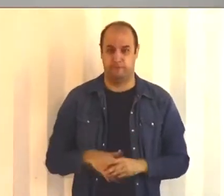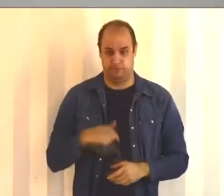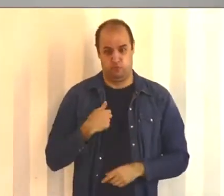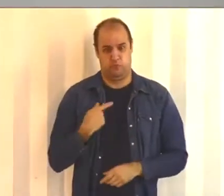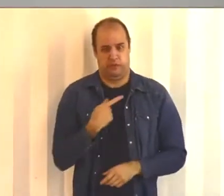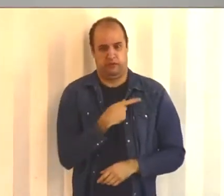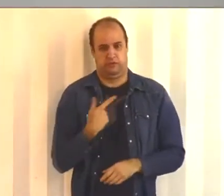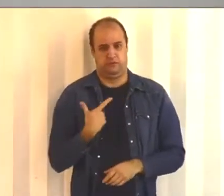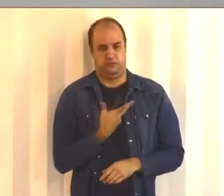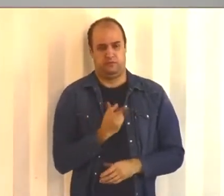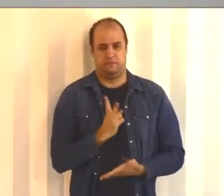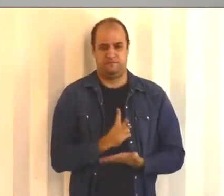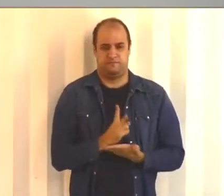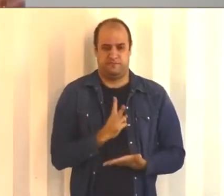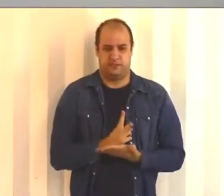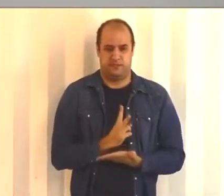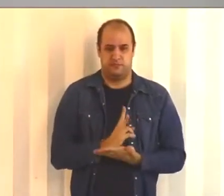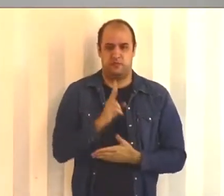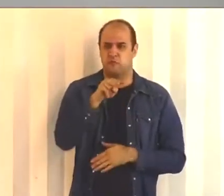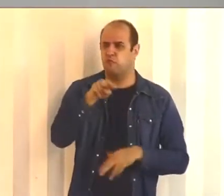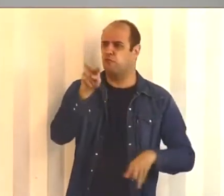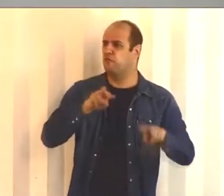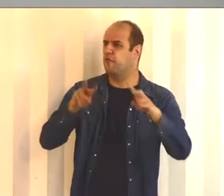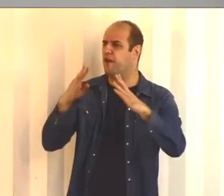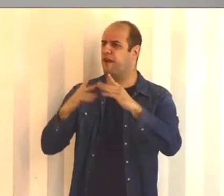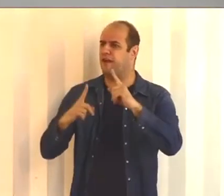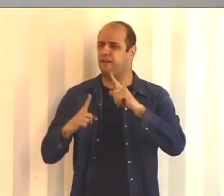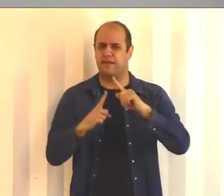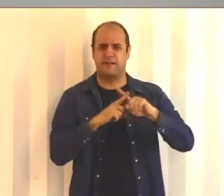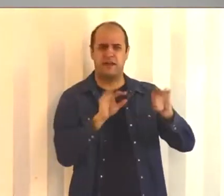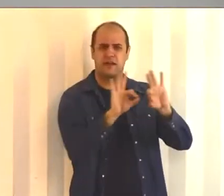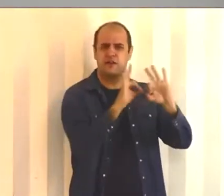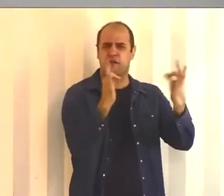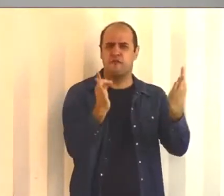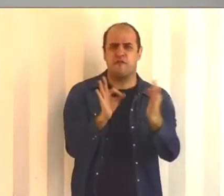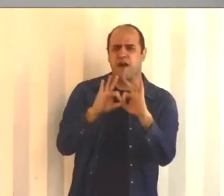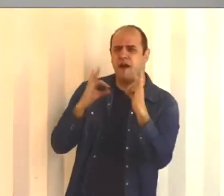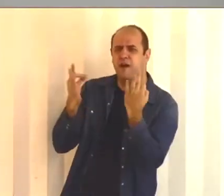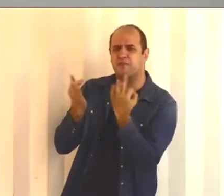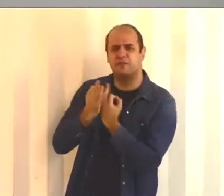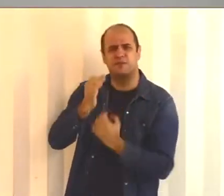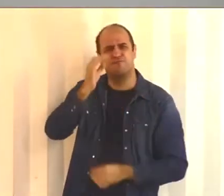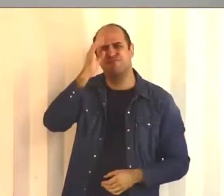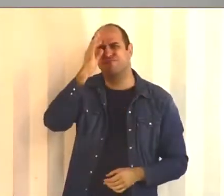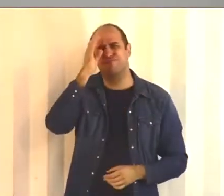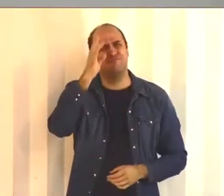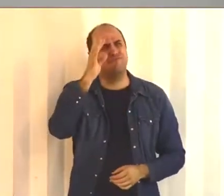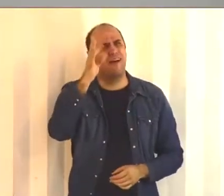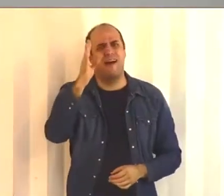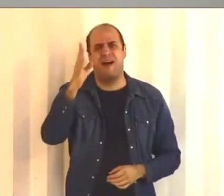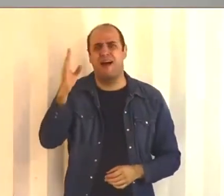eu sempre fico pensando, olhando na igreja e vendo as famílias e imaginando